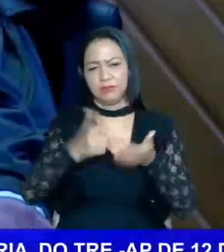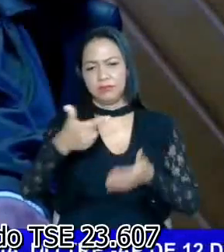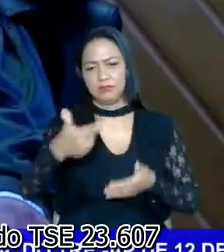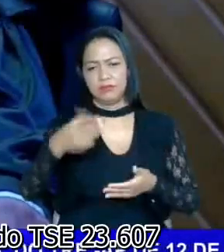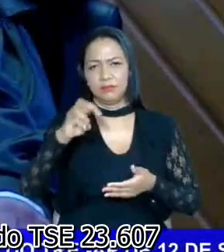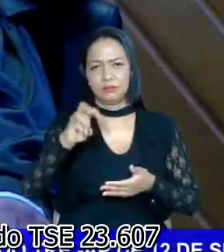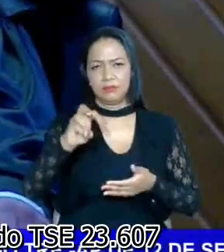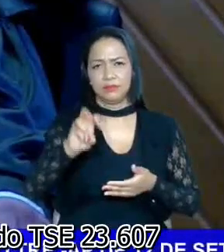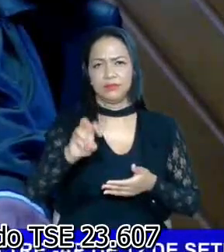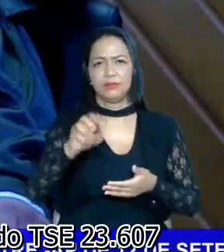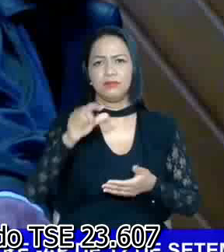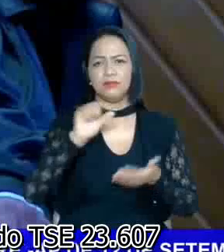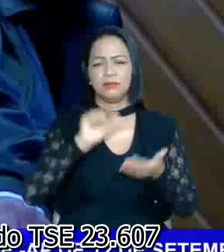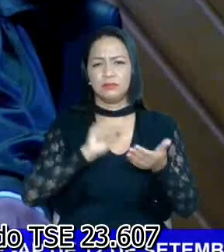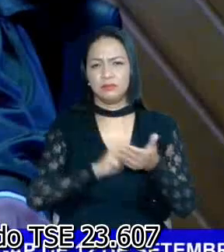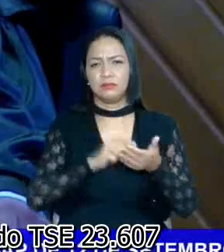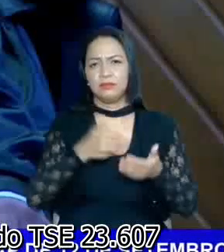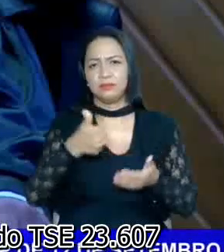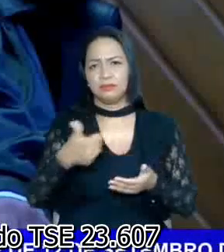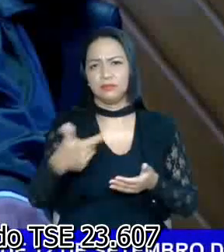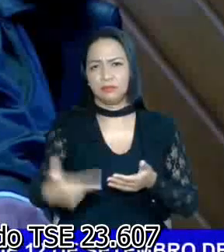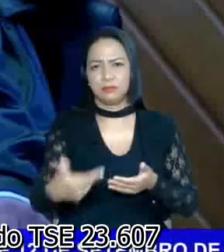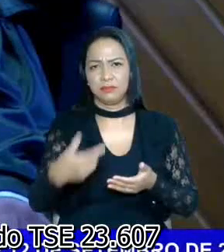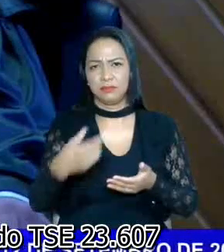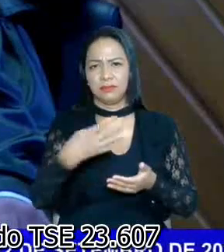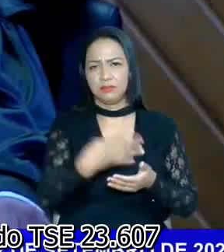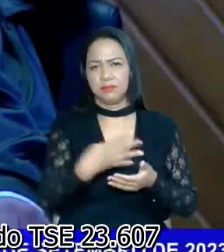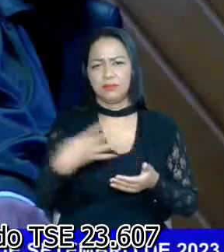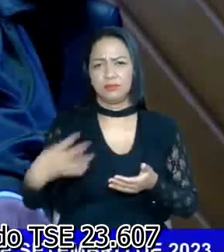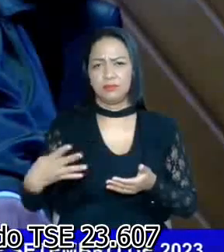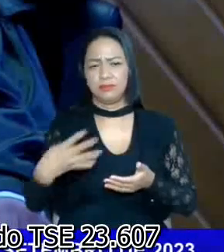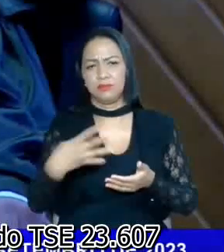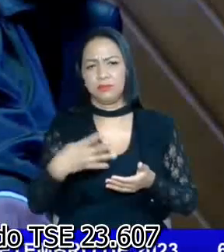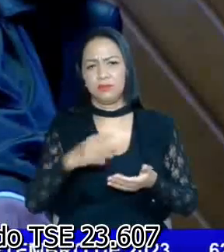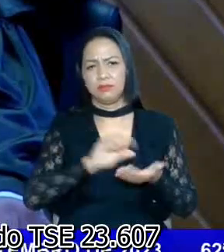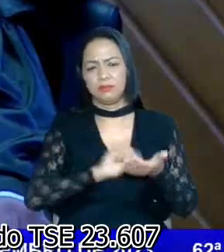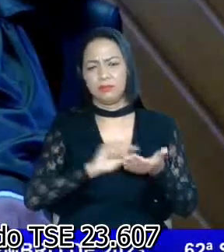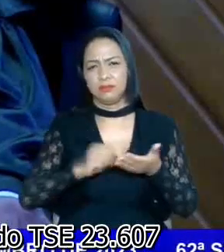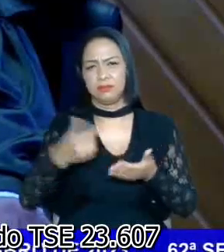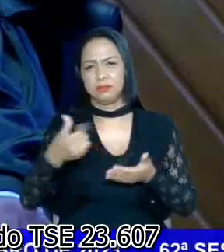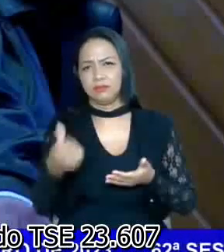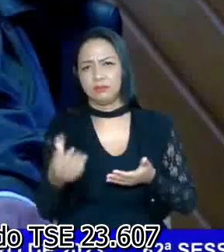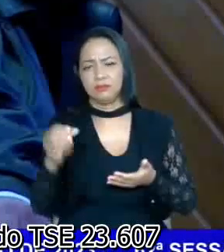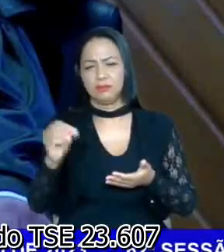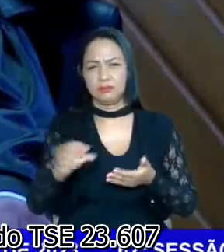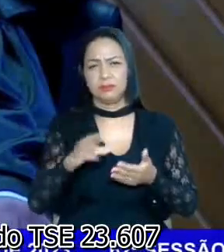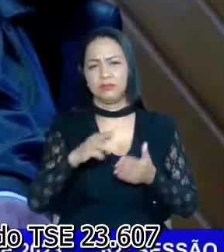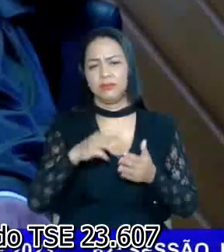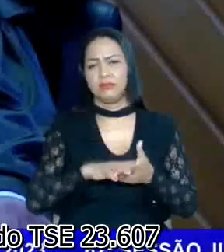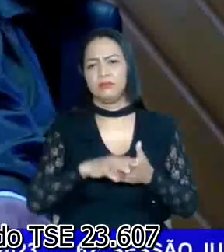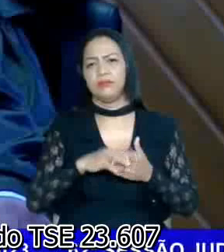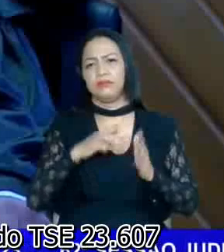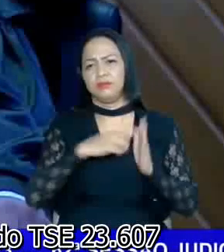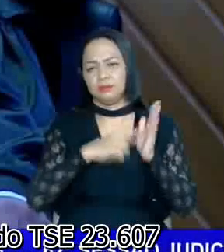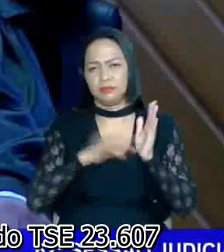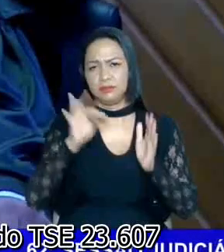35, parágrafo 12º, artigo 44 e artigo 60, todos da resolução do TSE